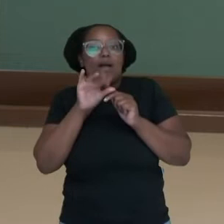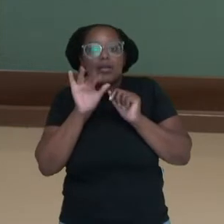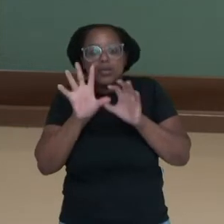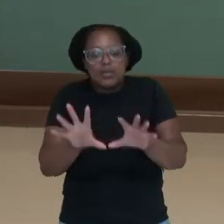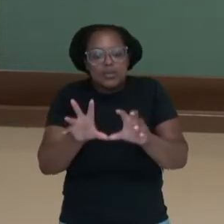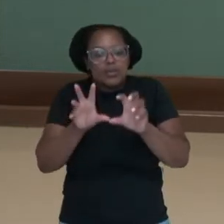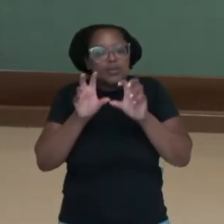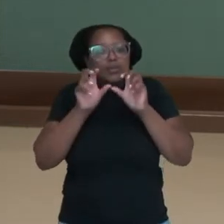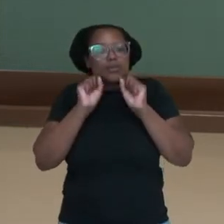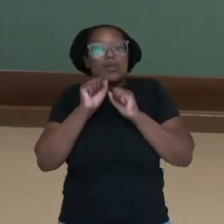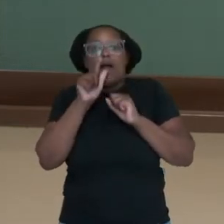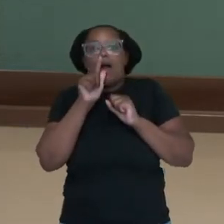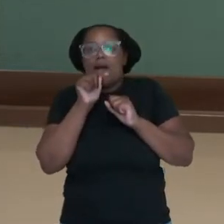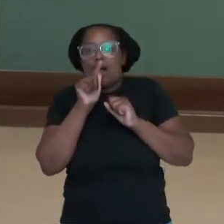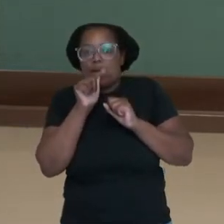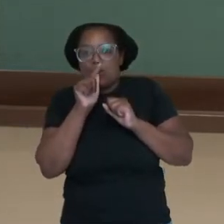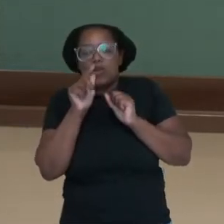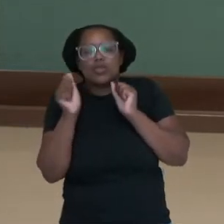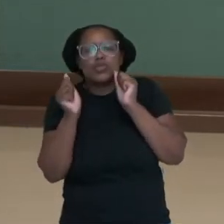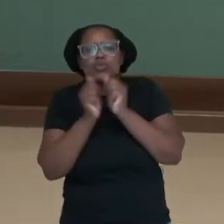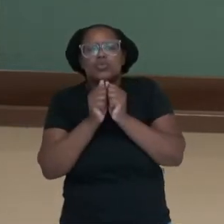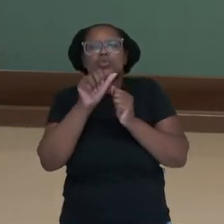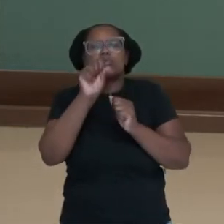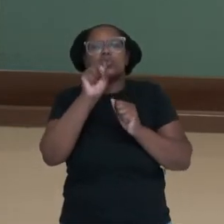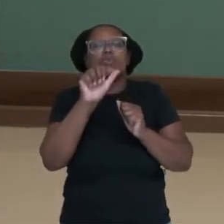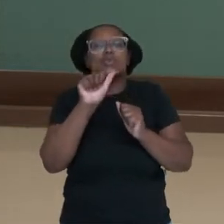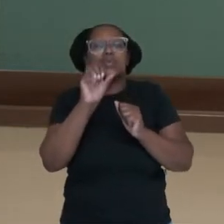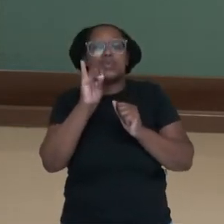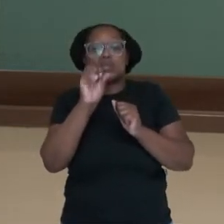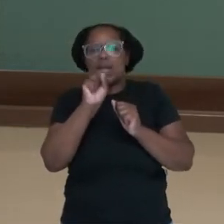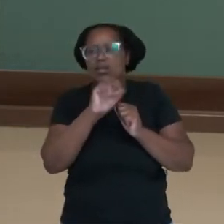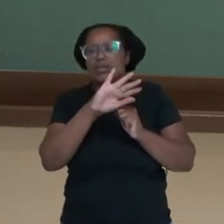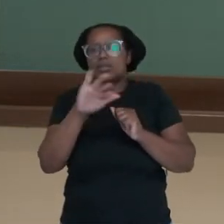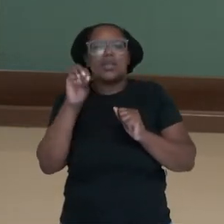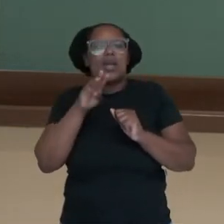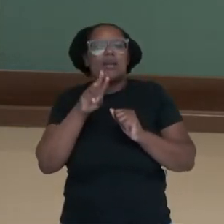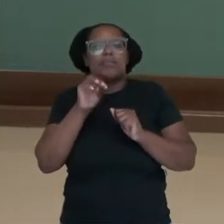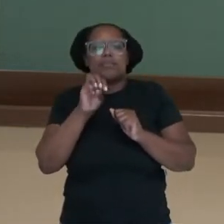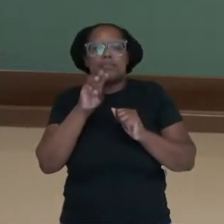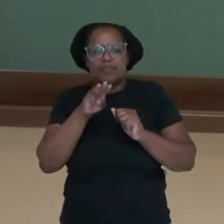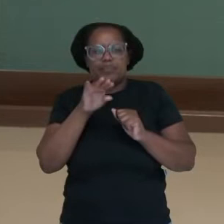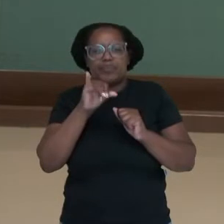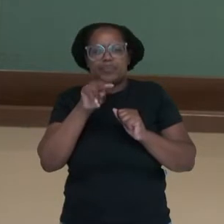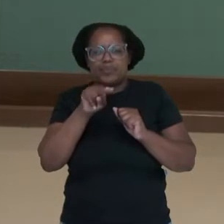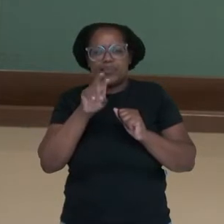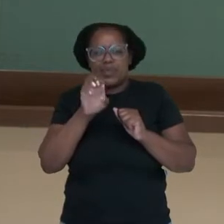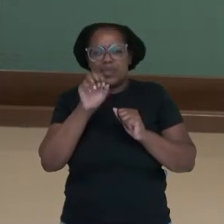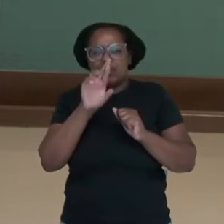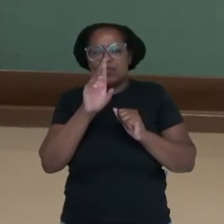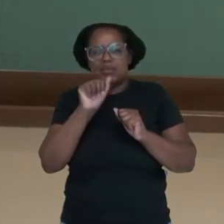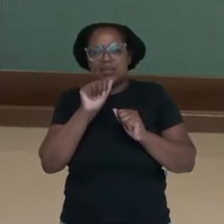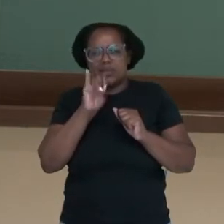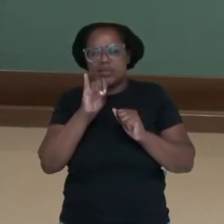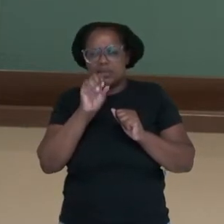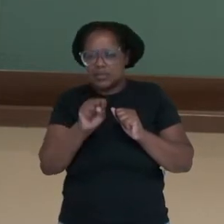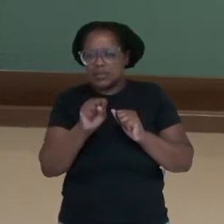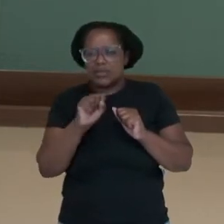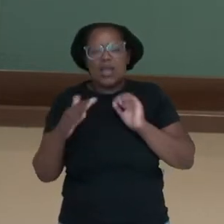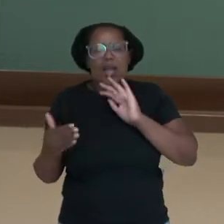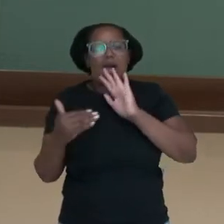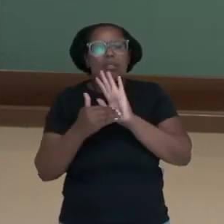raízes água e sais minerais. Vai chegar até as folhas, água e sais minerais,